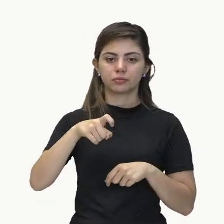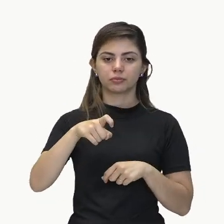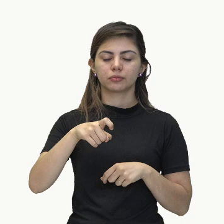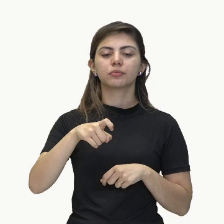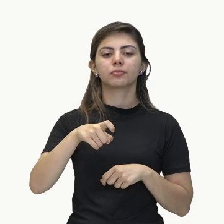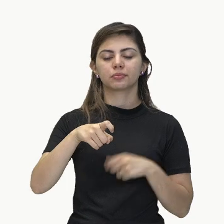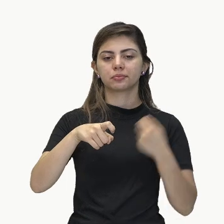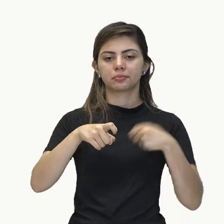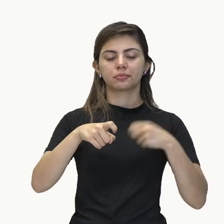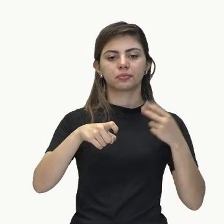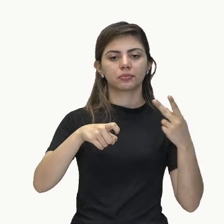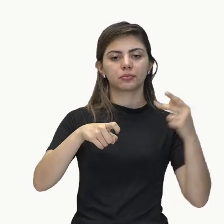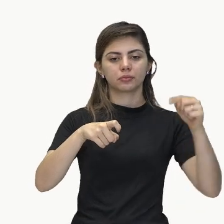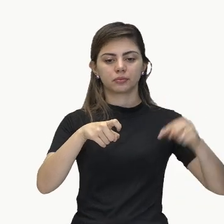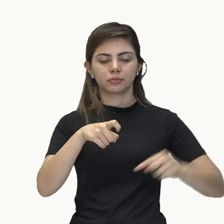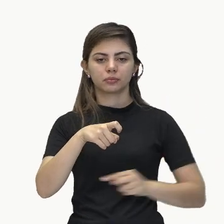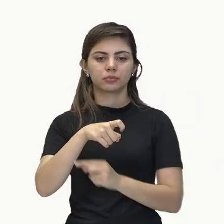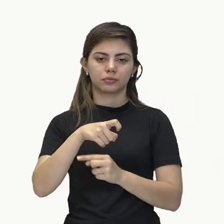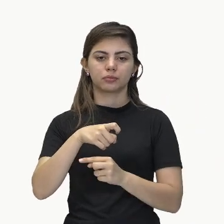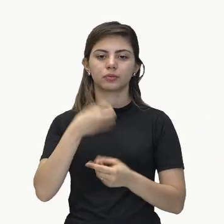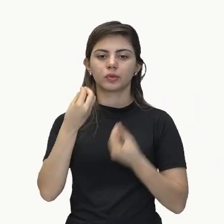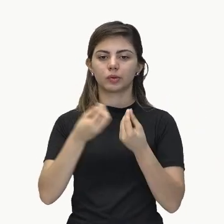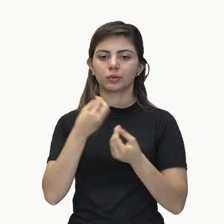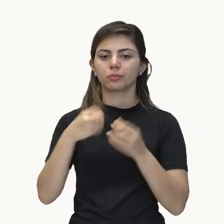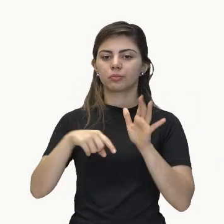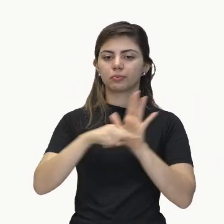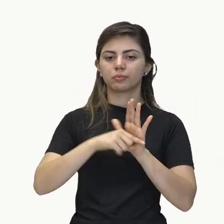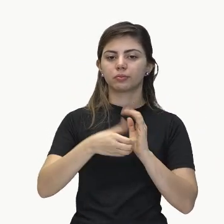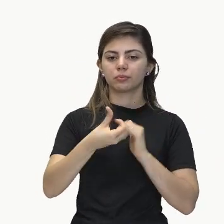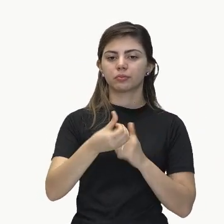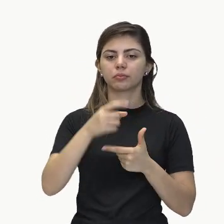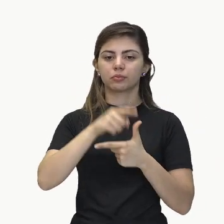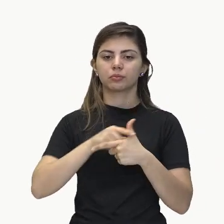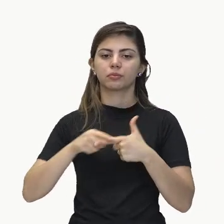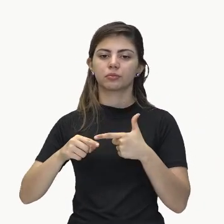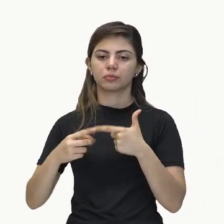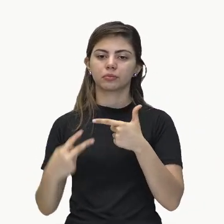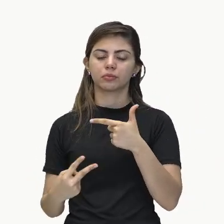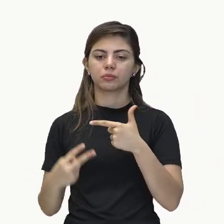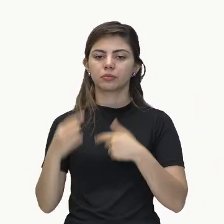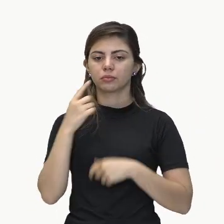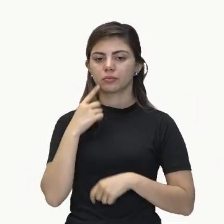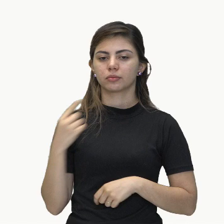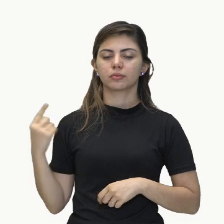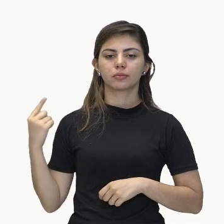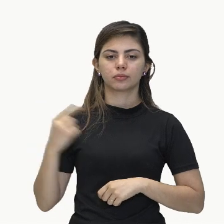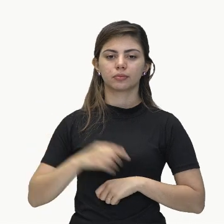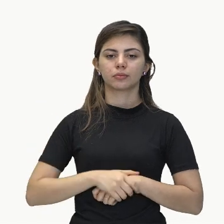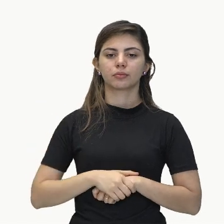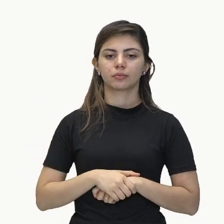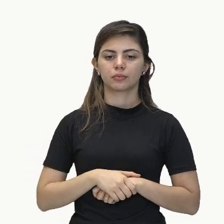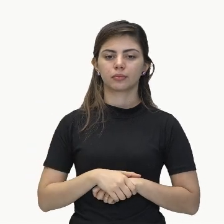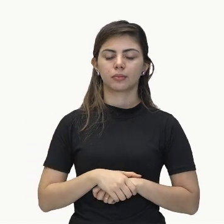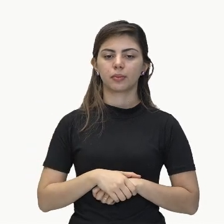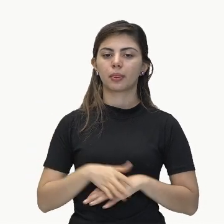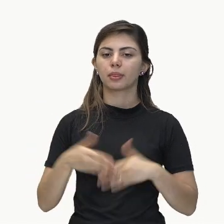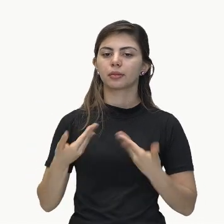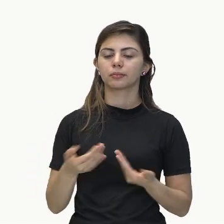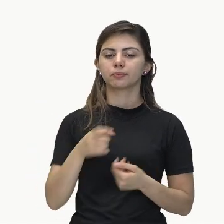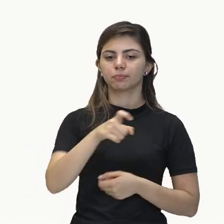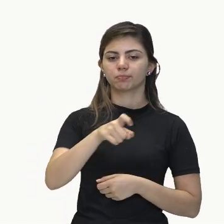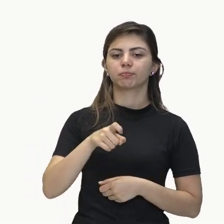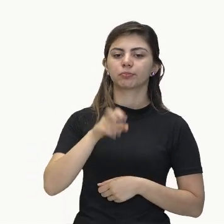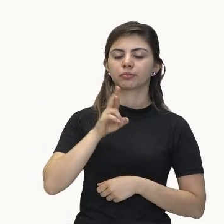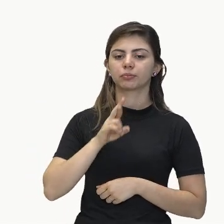o meu x sozinho. Então, se ele está multiplicando, ele vai passar dividindo. Então, meu x aí